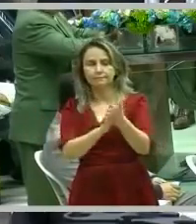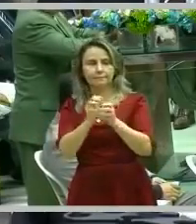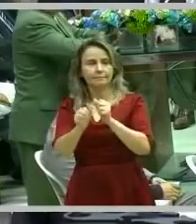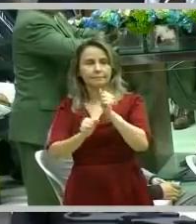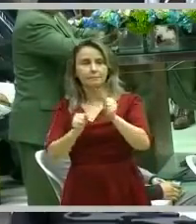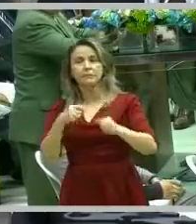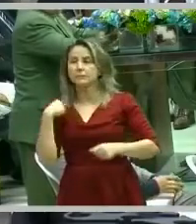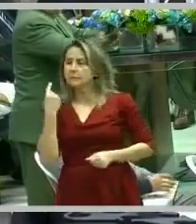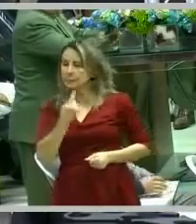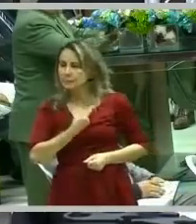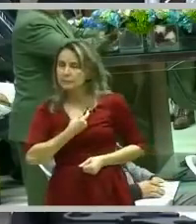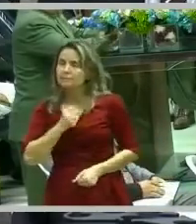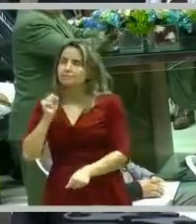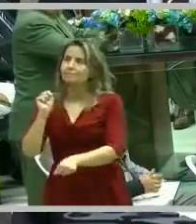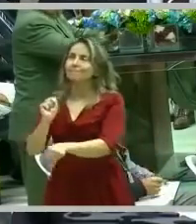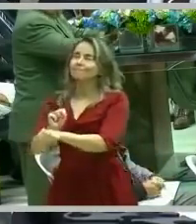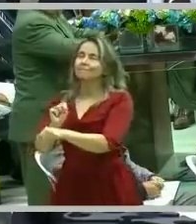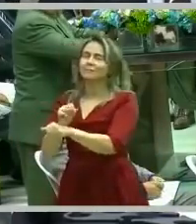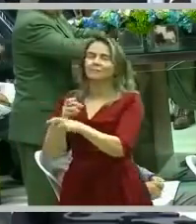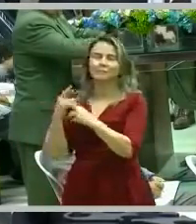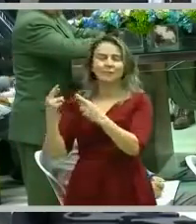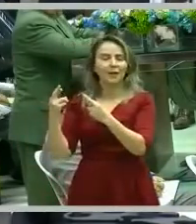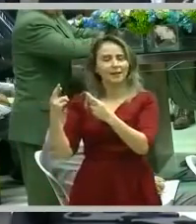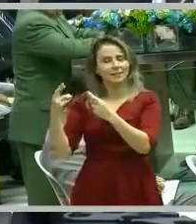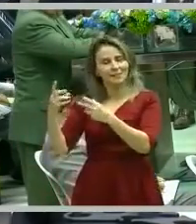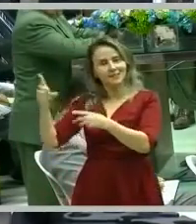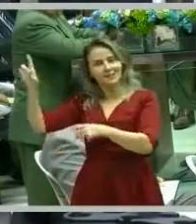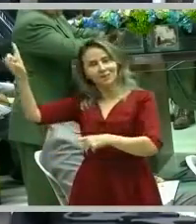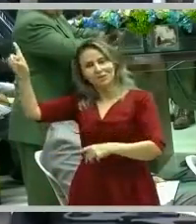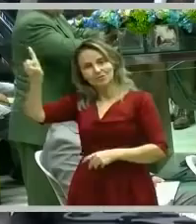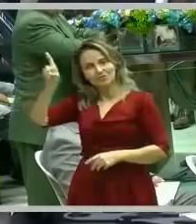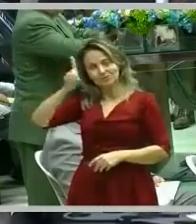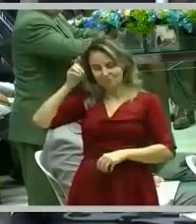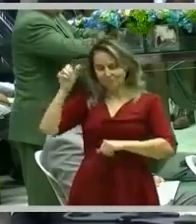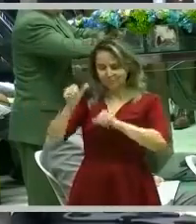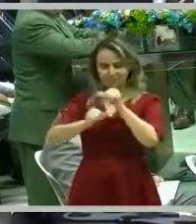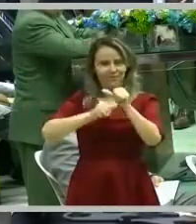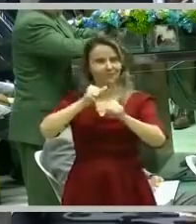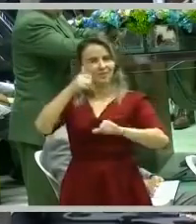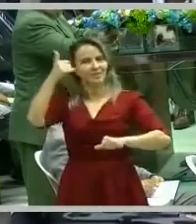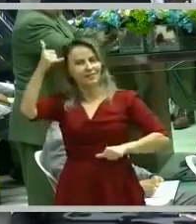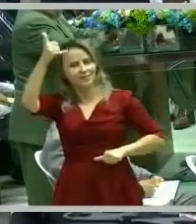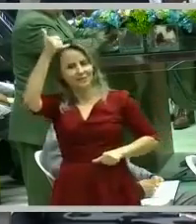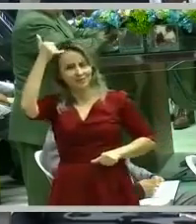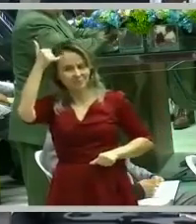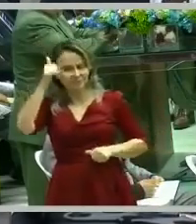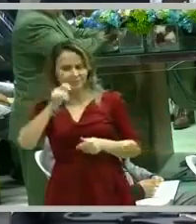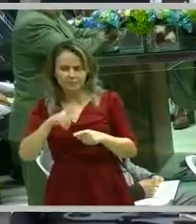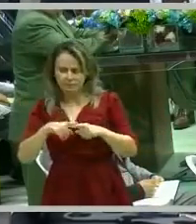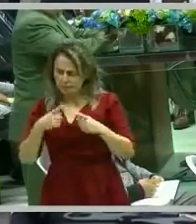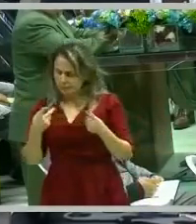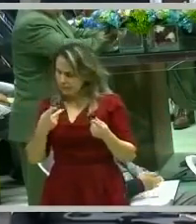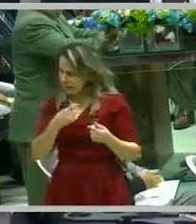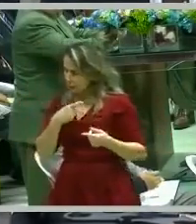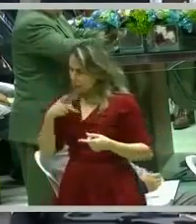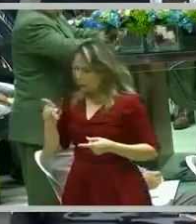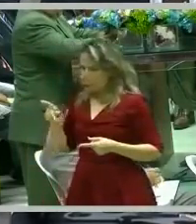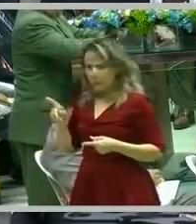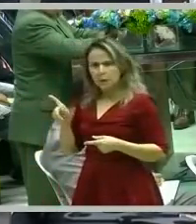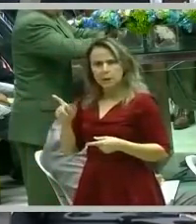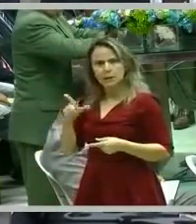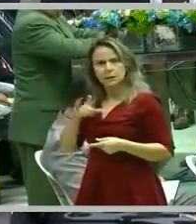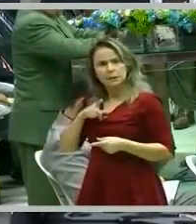nós estamos esperando o renovo de Deus. Pastor, mas o senhor tem batizado com o Espírito Santo?